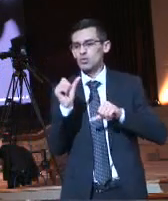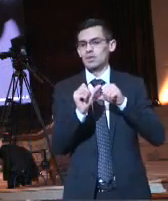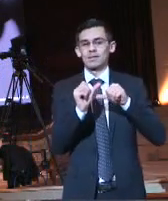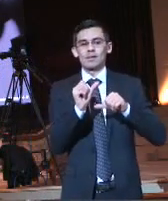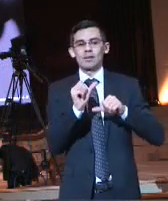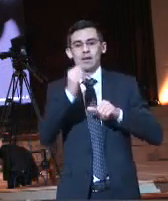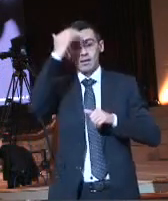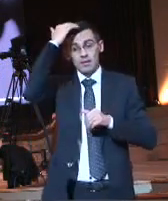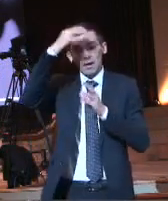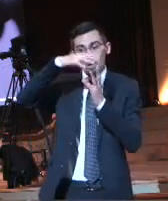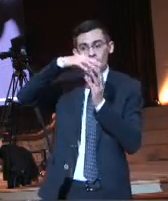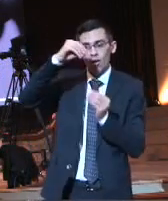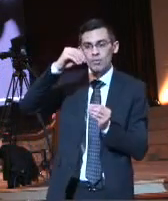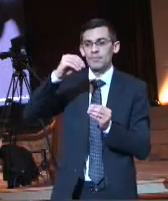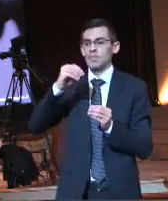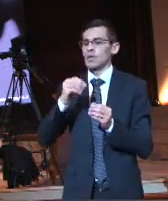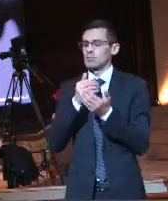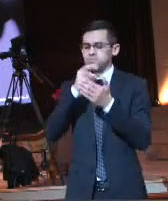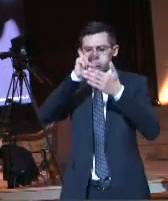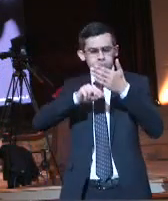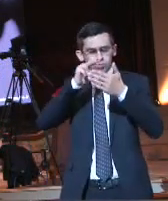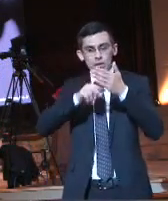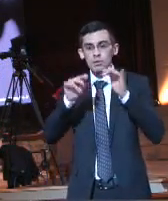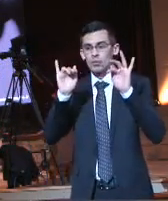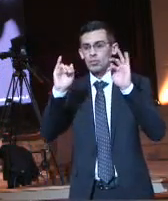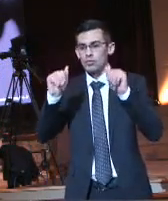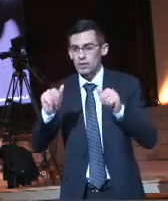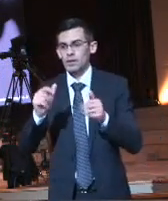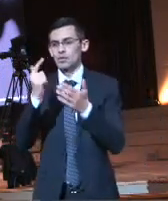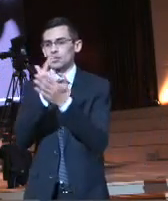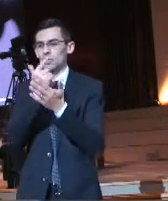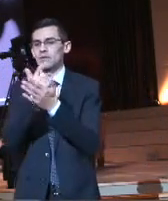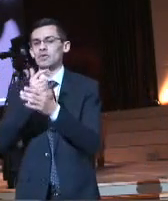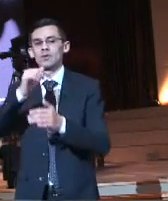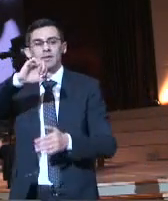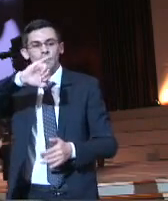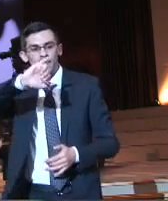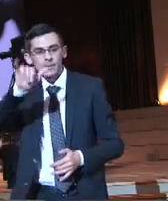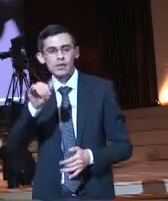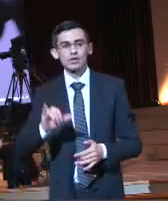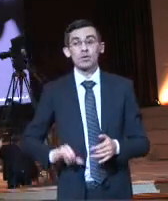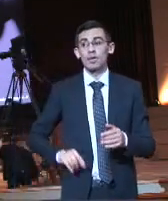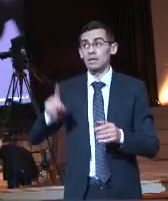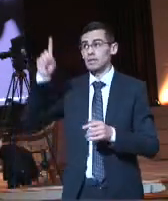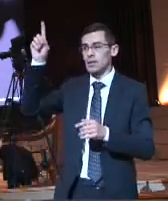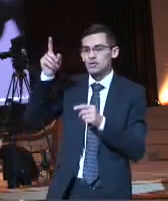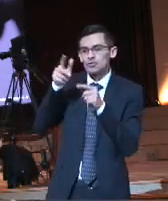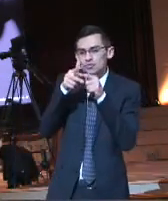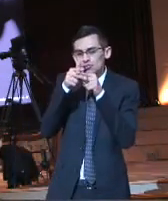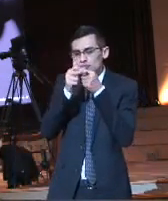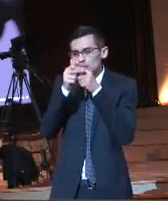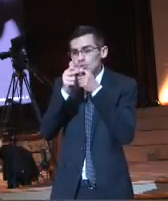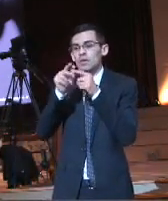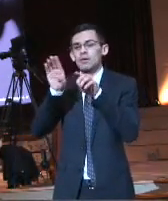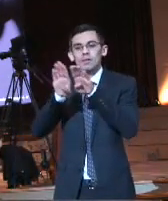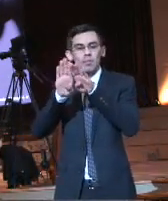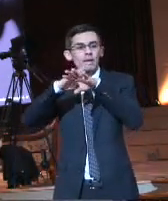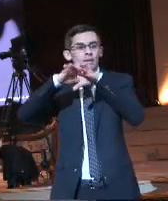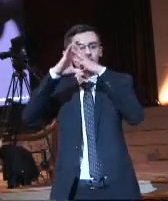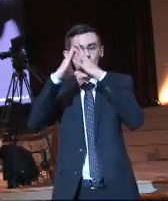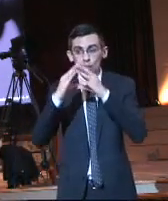alma. E o final do livro de Jó é um grande tratamento de Deus, e uma grande cura que